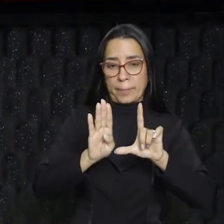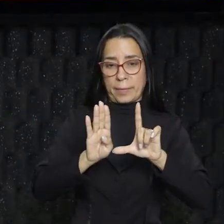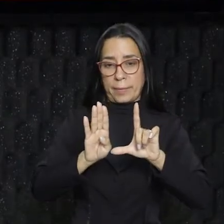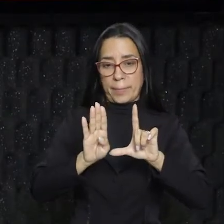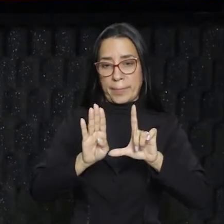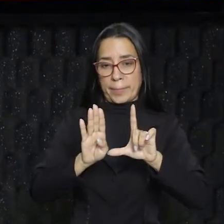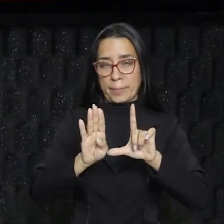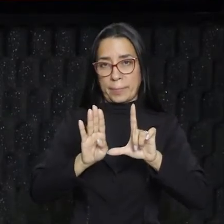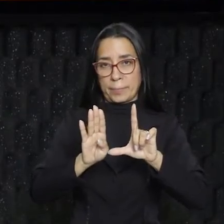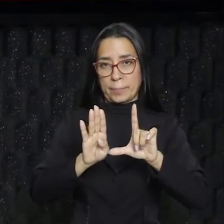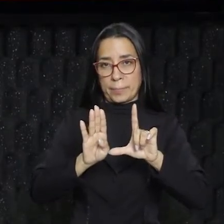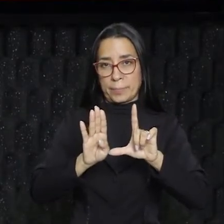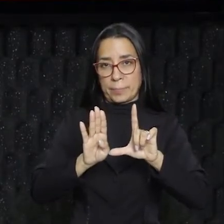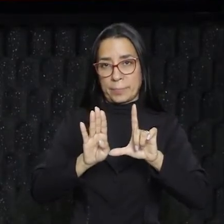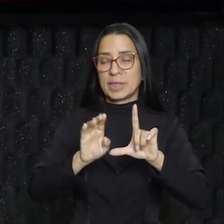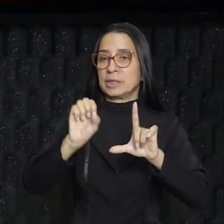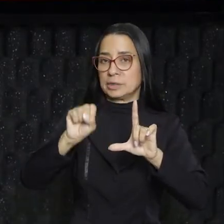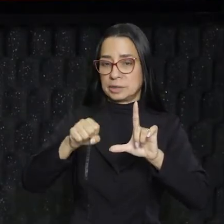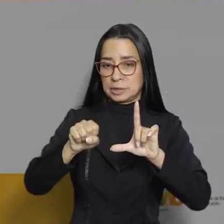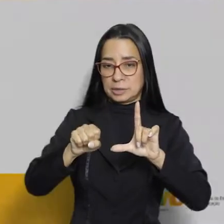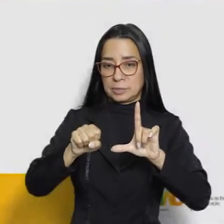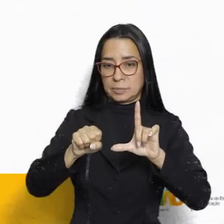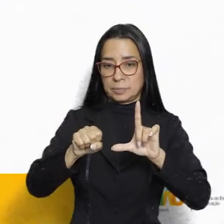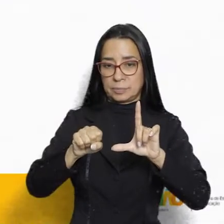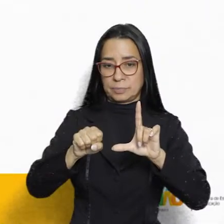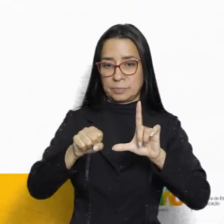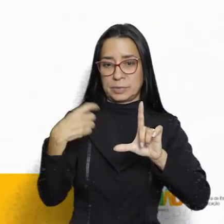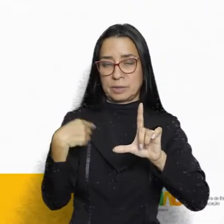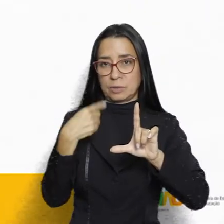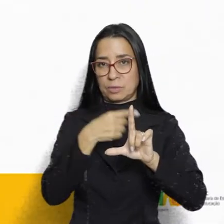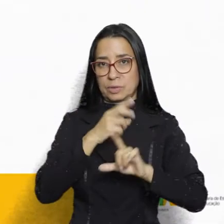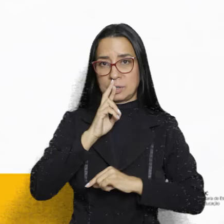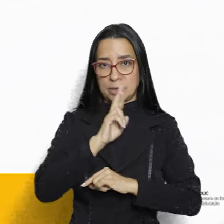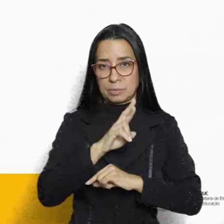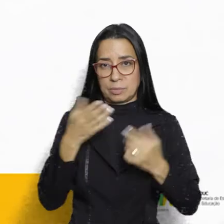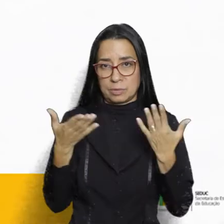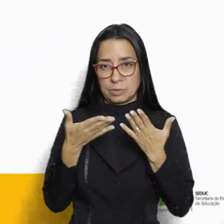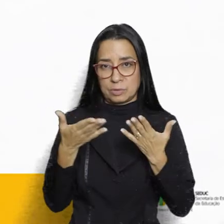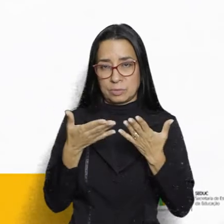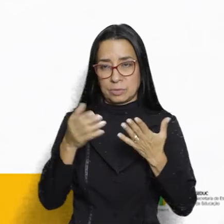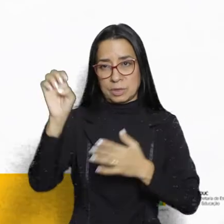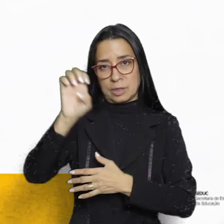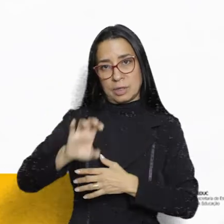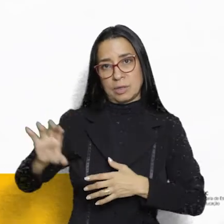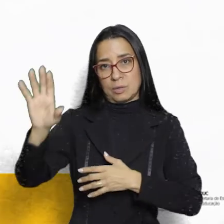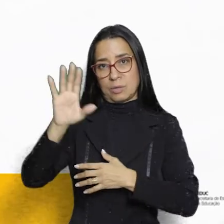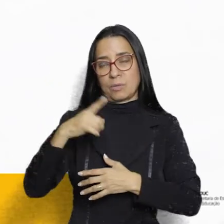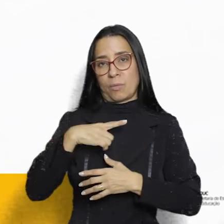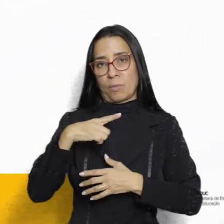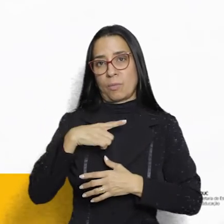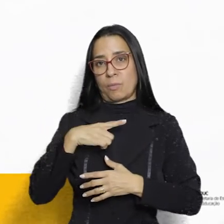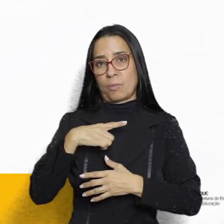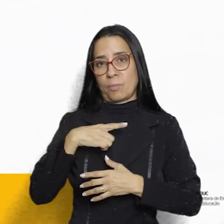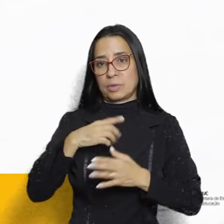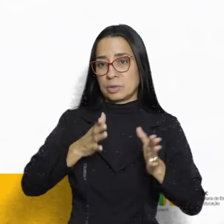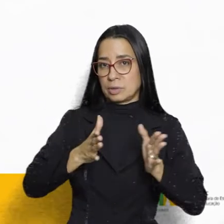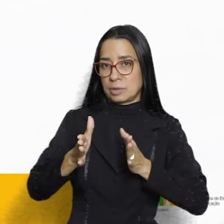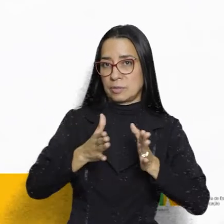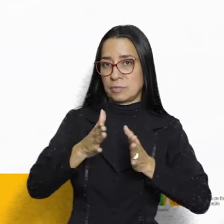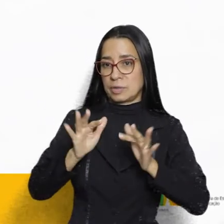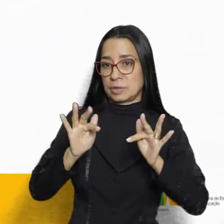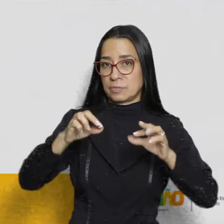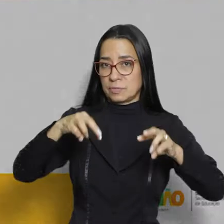transição demográfica na Europa? Com certeza, esse é o nosso gabarito, né, galera? A Europa ela vai estar na fase final